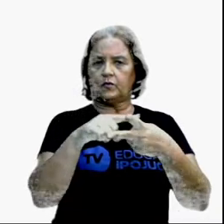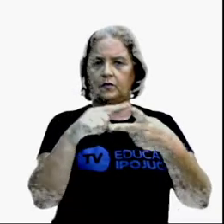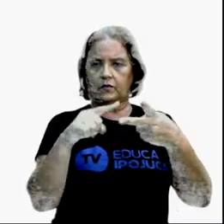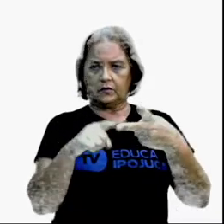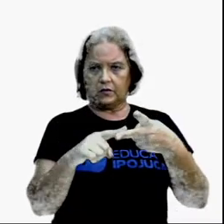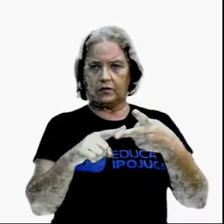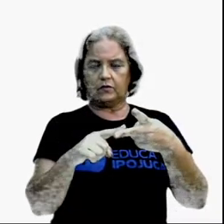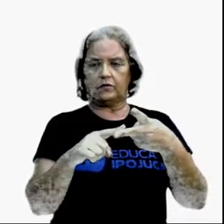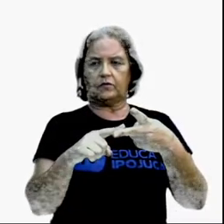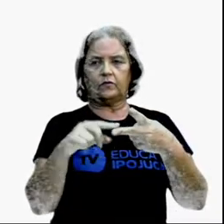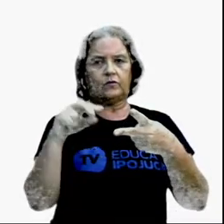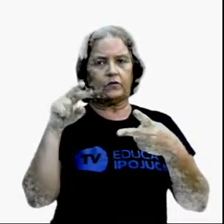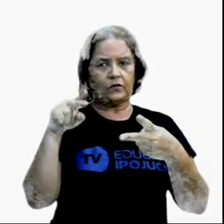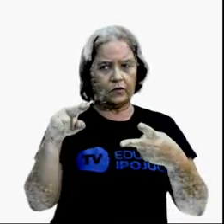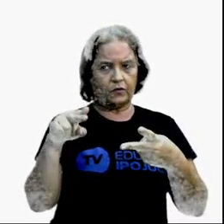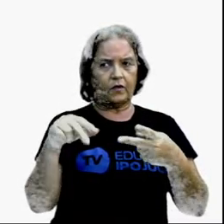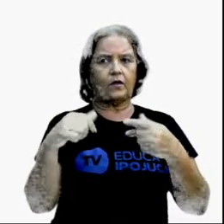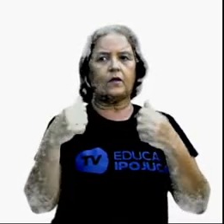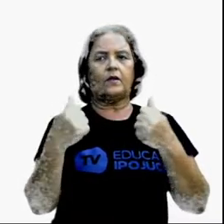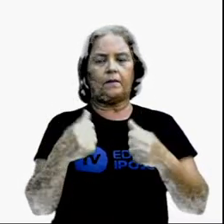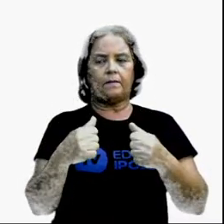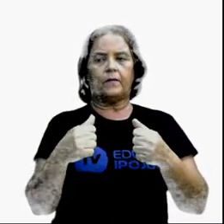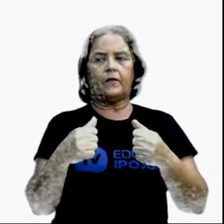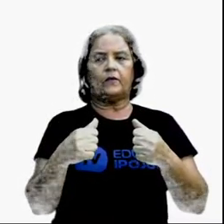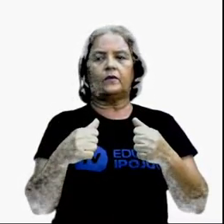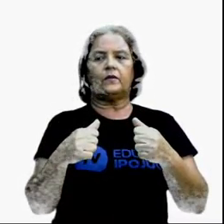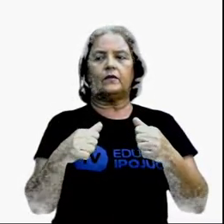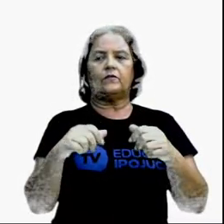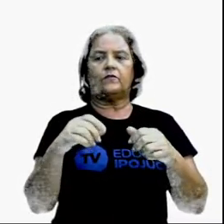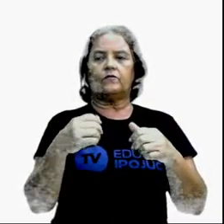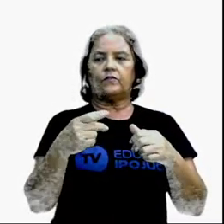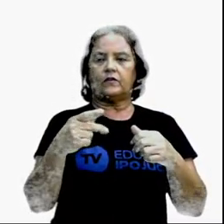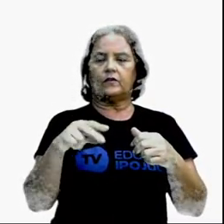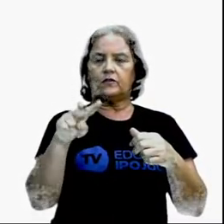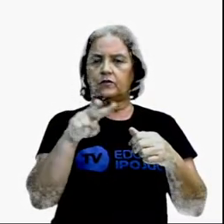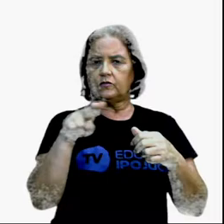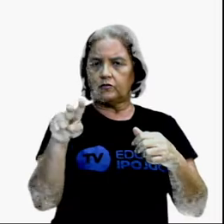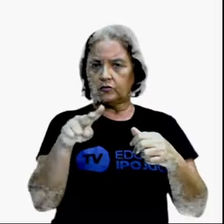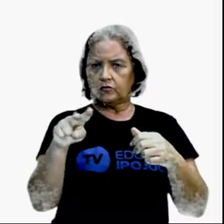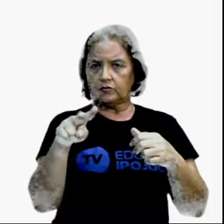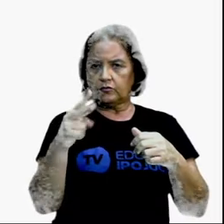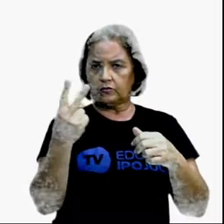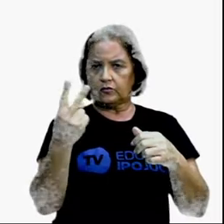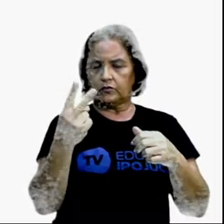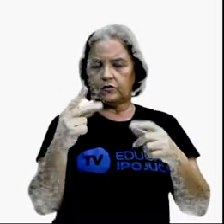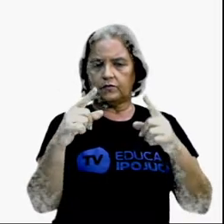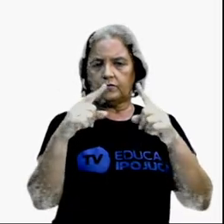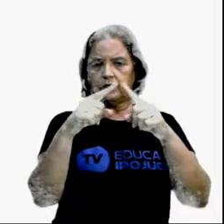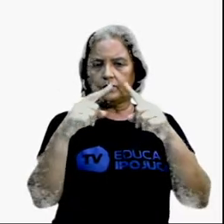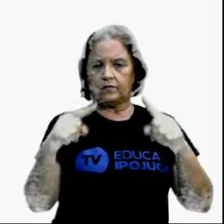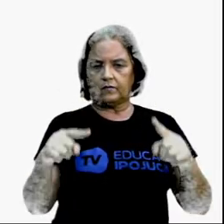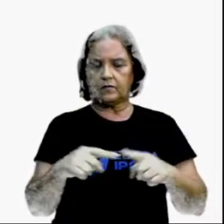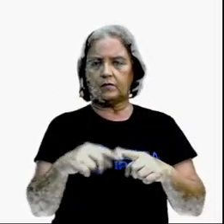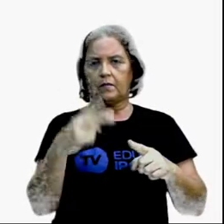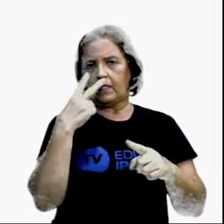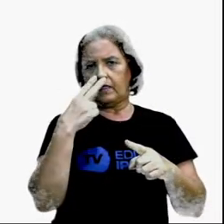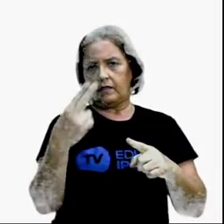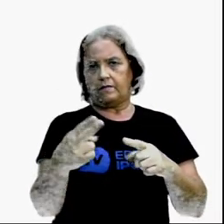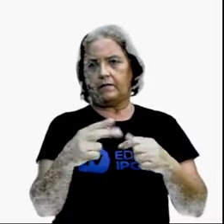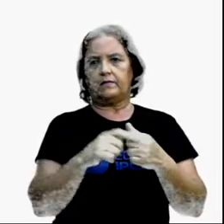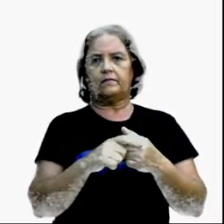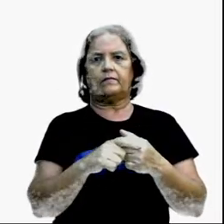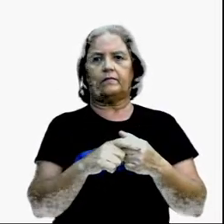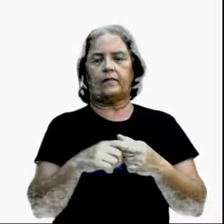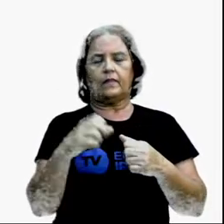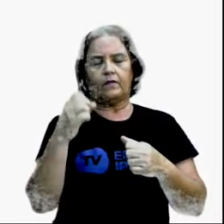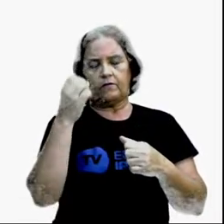eu posso determinar, sim, que os dois triângulos são semelhantes. Bem fácil aí, né? Vamos ver